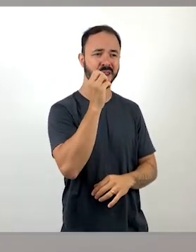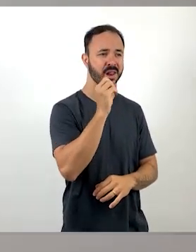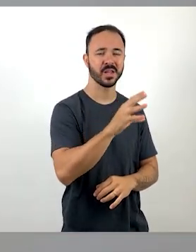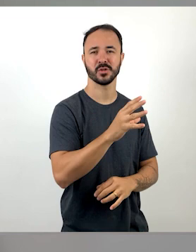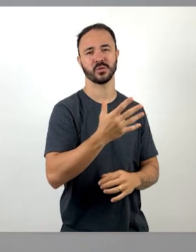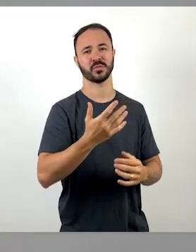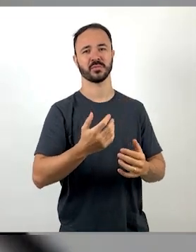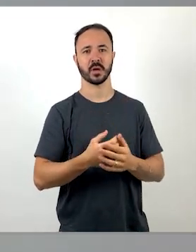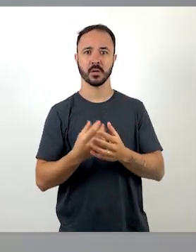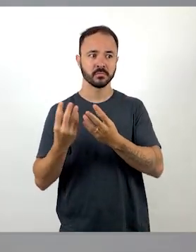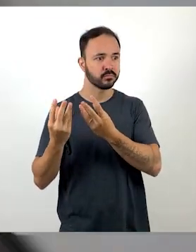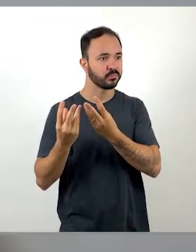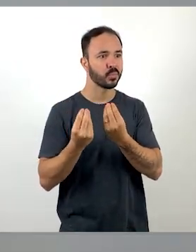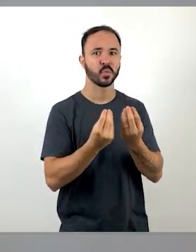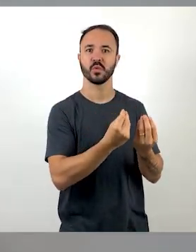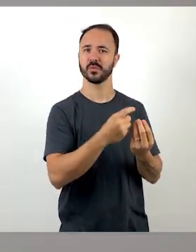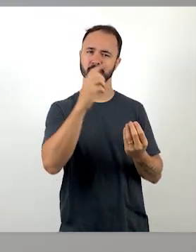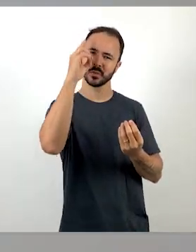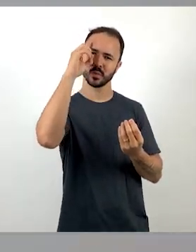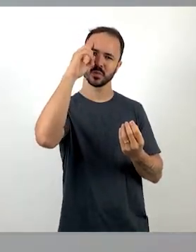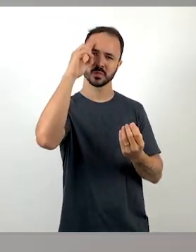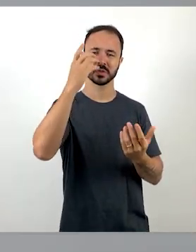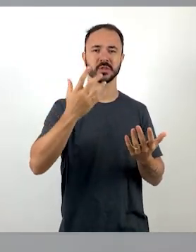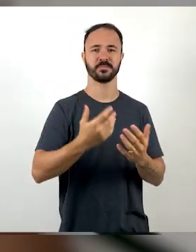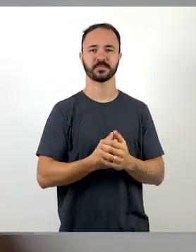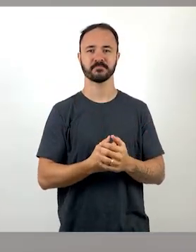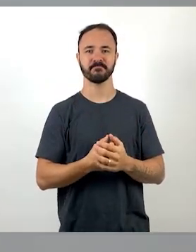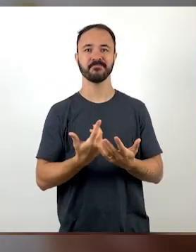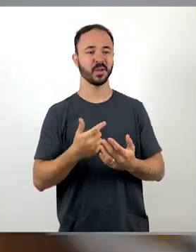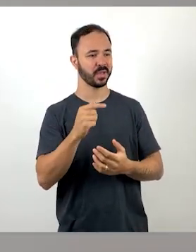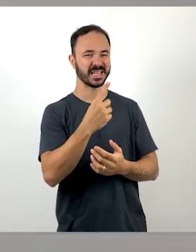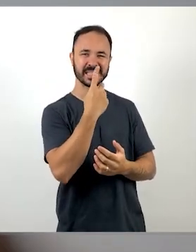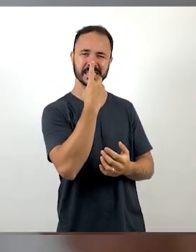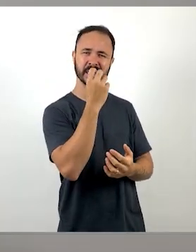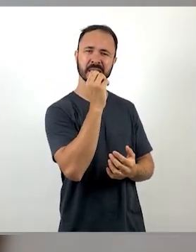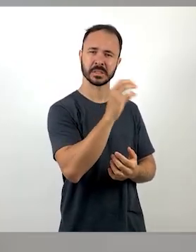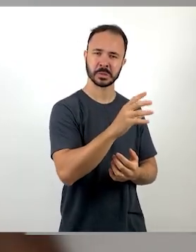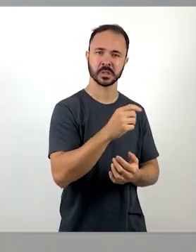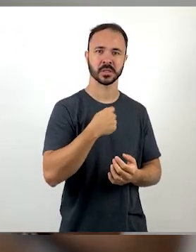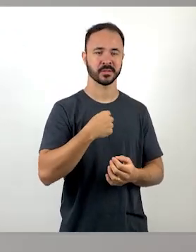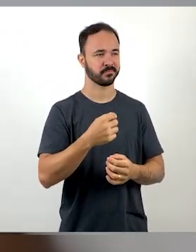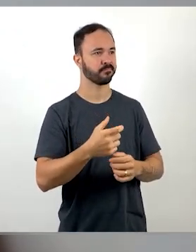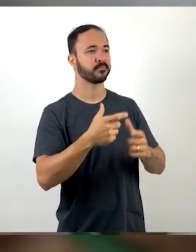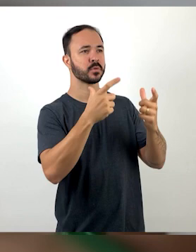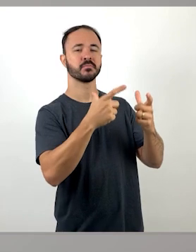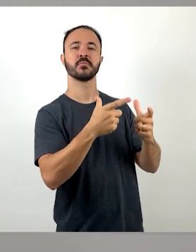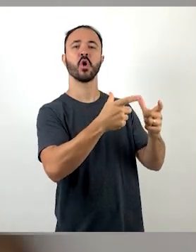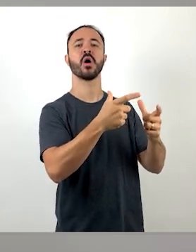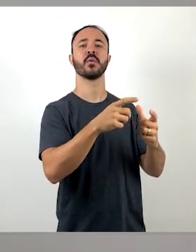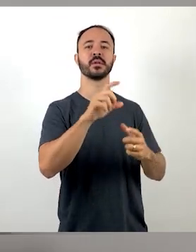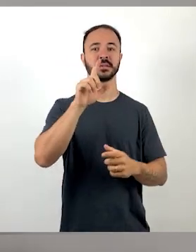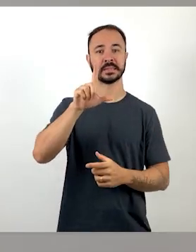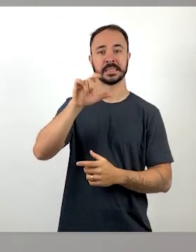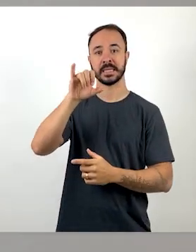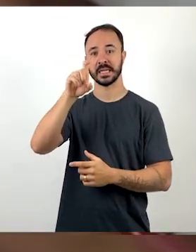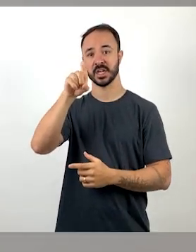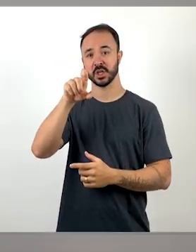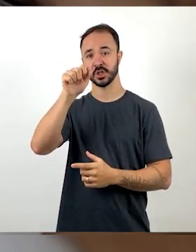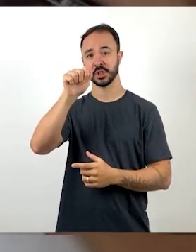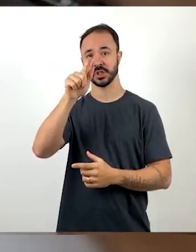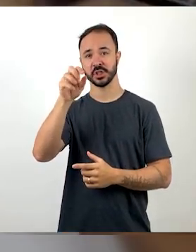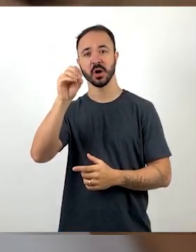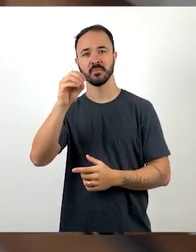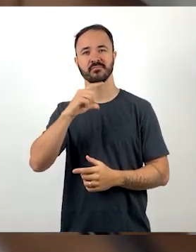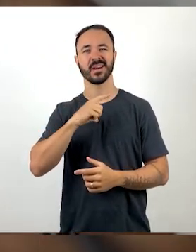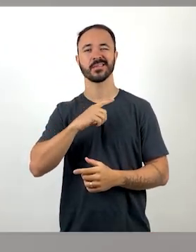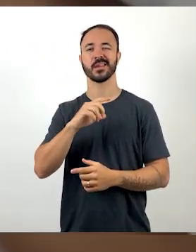diário. Todo esse material, quando entra em estado de decomposição, seja nos lixões ou aterros sanitários, gera o gás metano, um